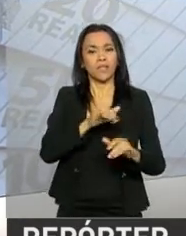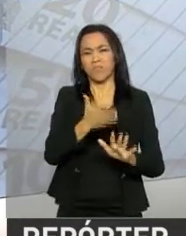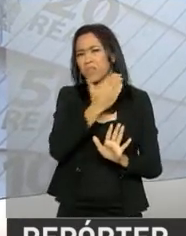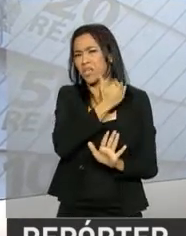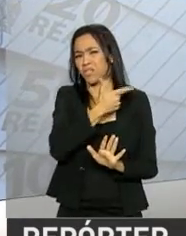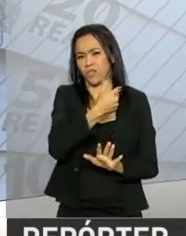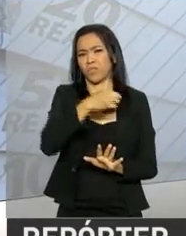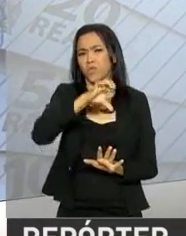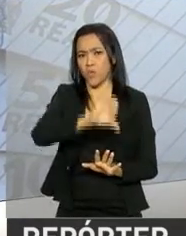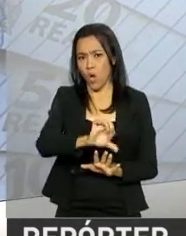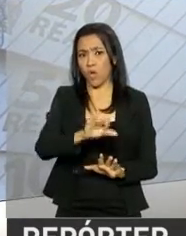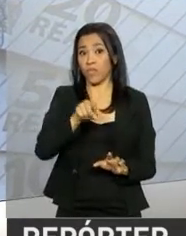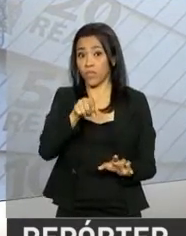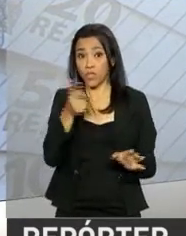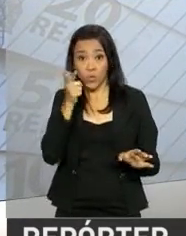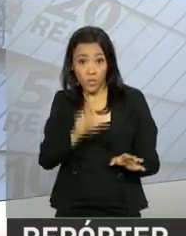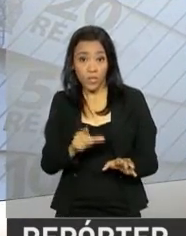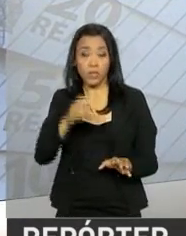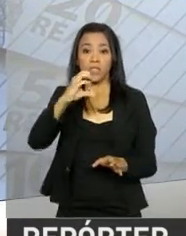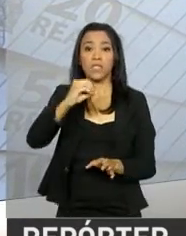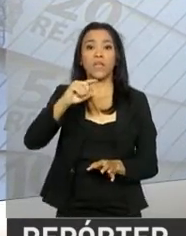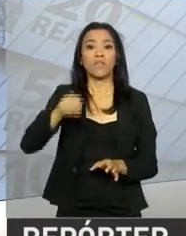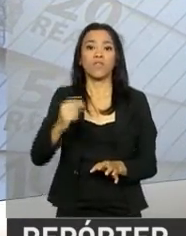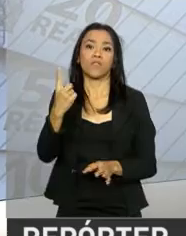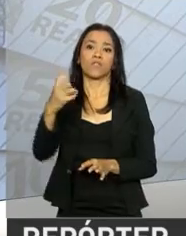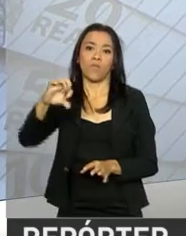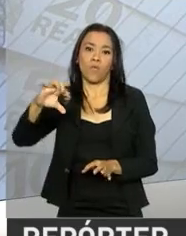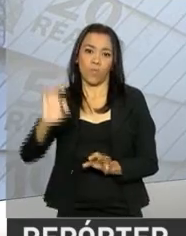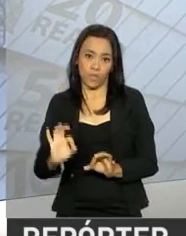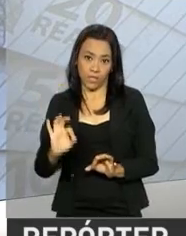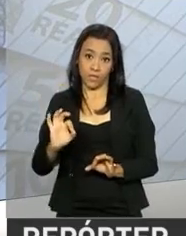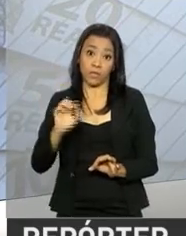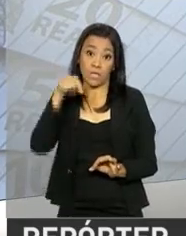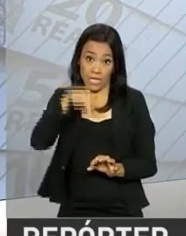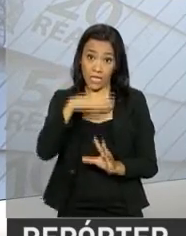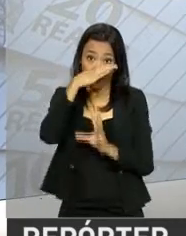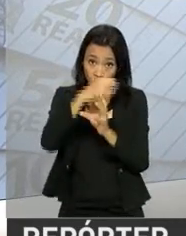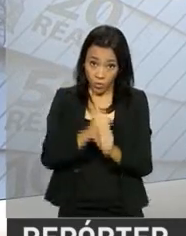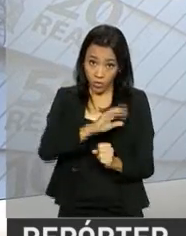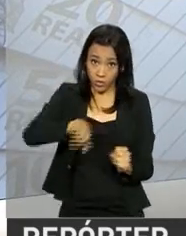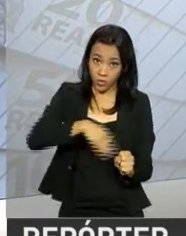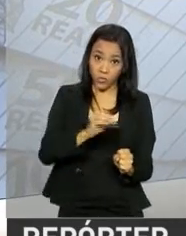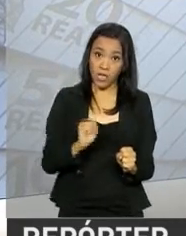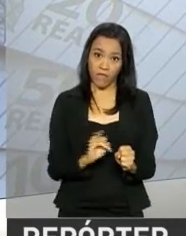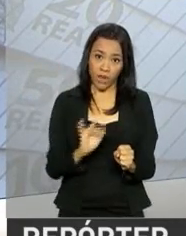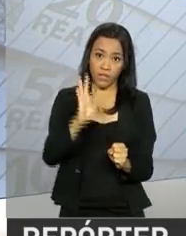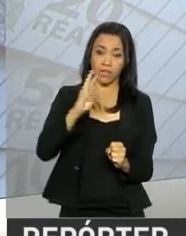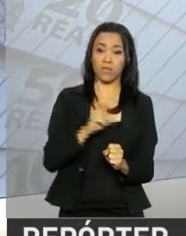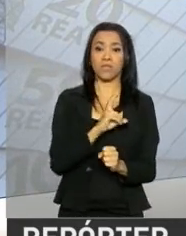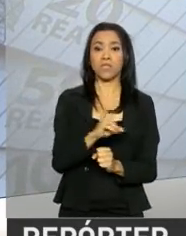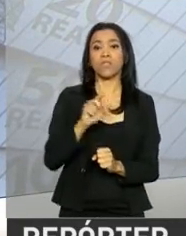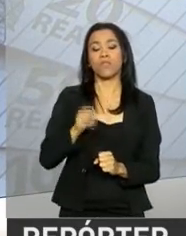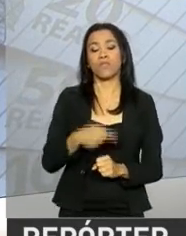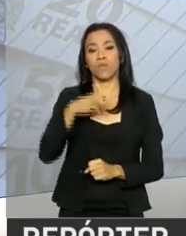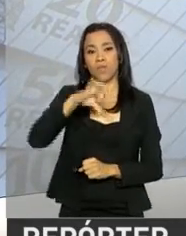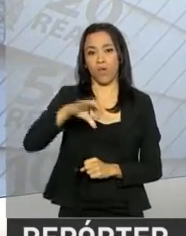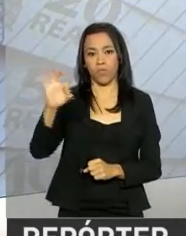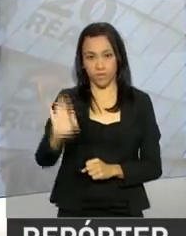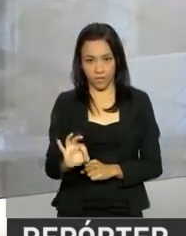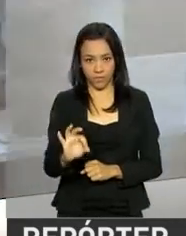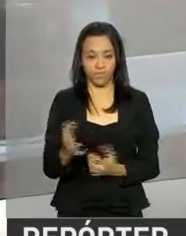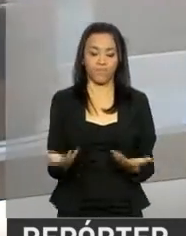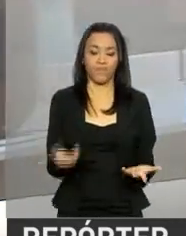2009 quando esse valor chegou a zero ponto 19% no acumulado deste ano a inflação chega a 5,9 por cento